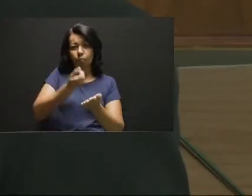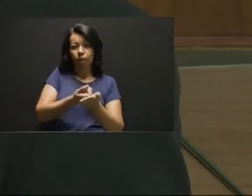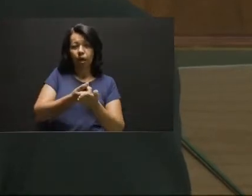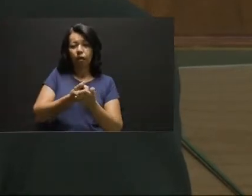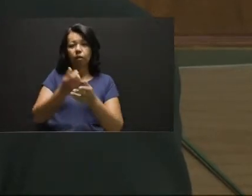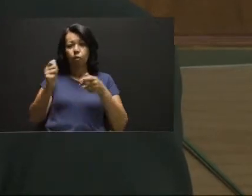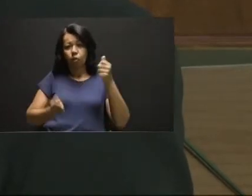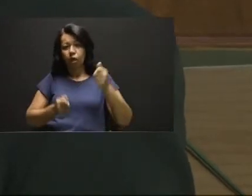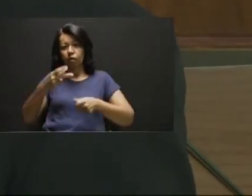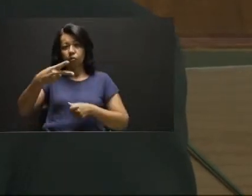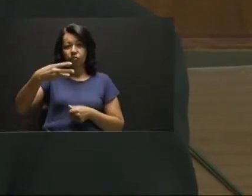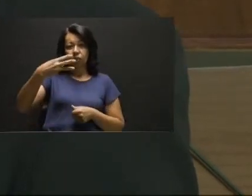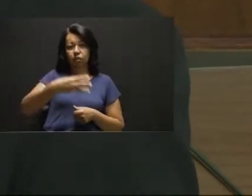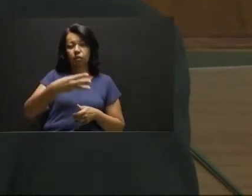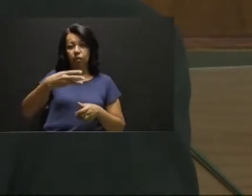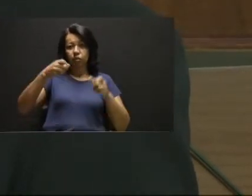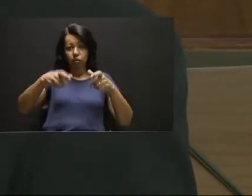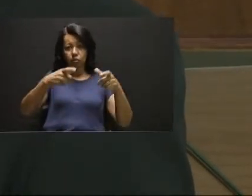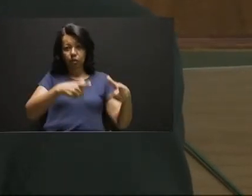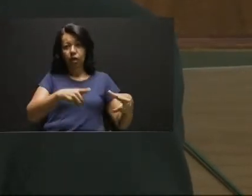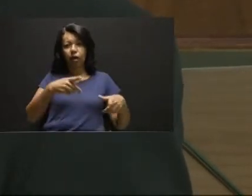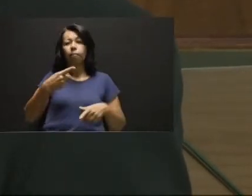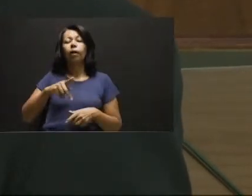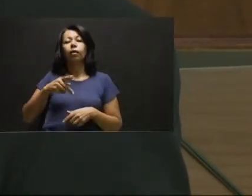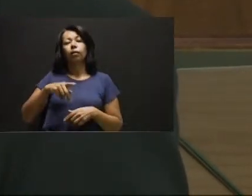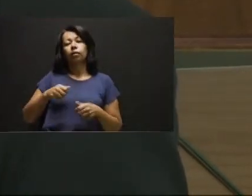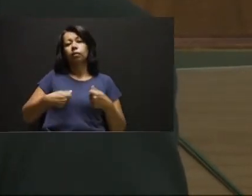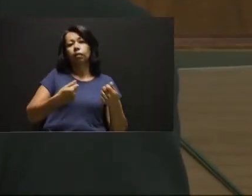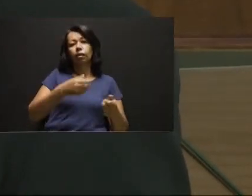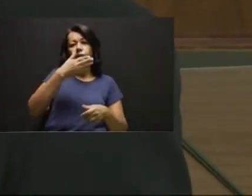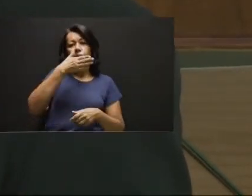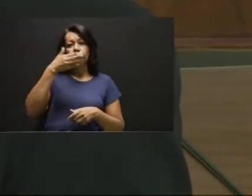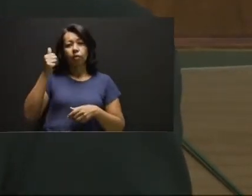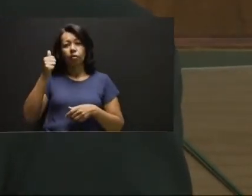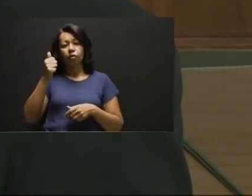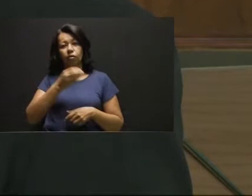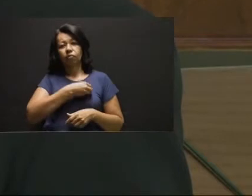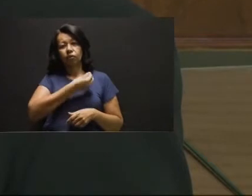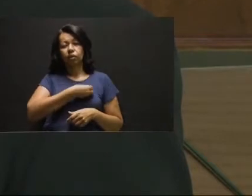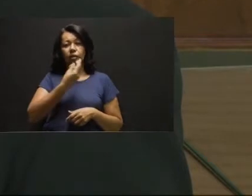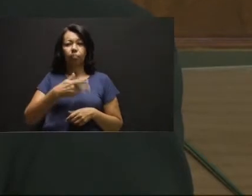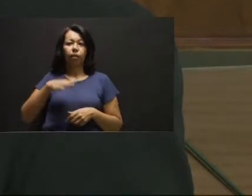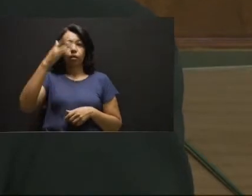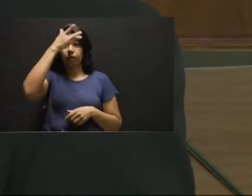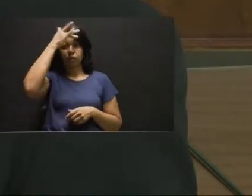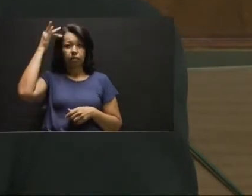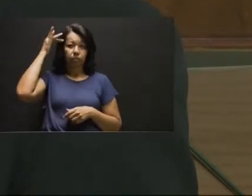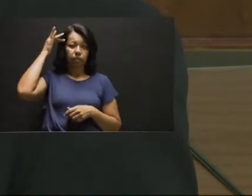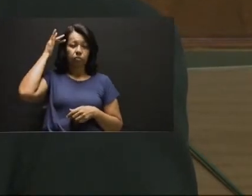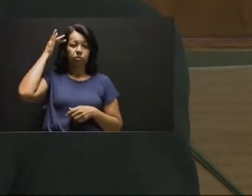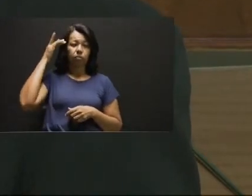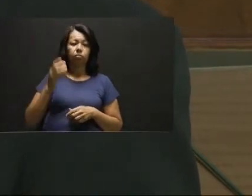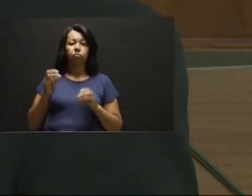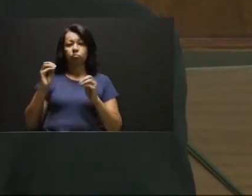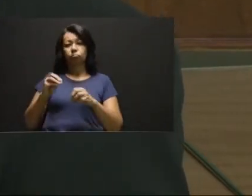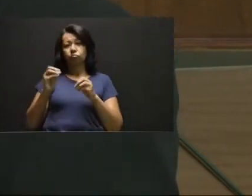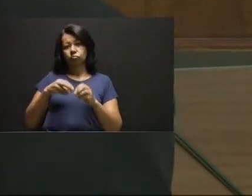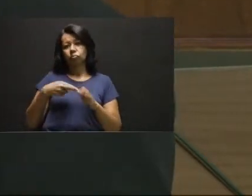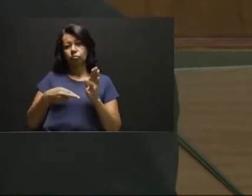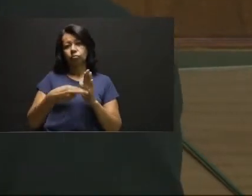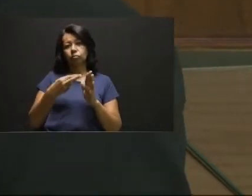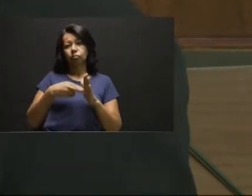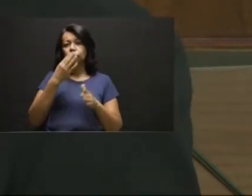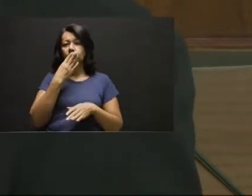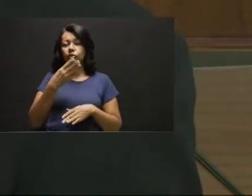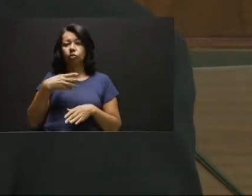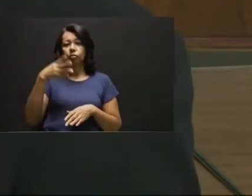23 lugar para que eles possam dar uma qualidade melhor o transporte para os nossos municípios então aí eu coloquei o requerimento pedindo